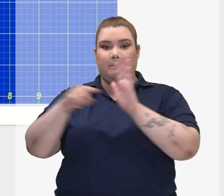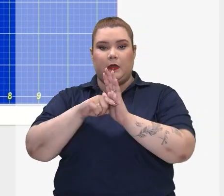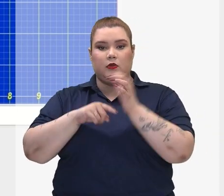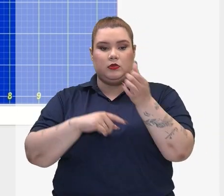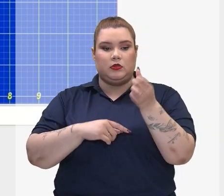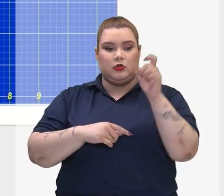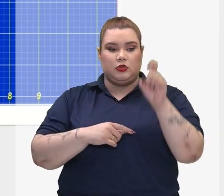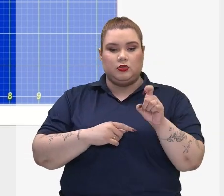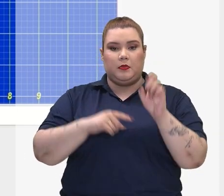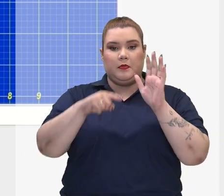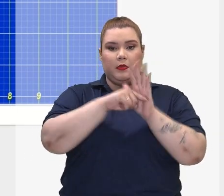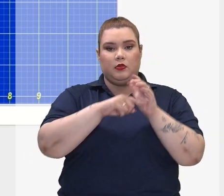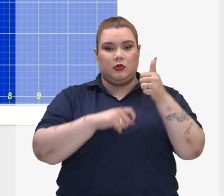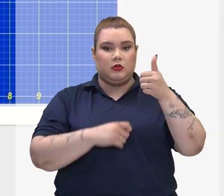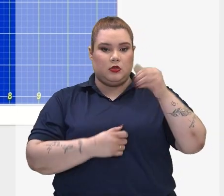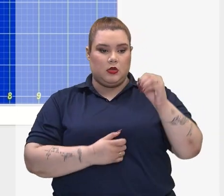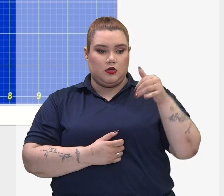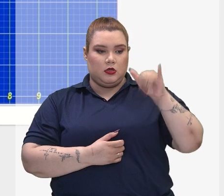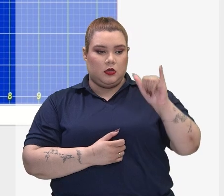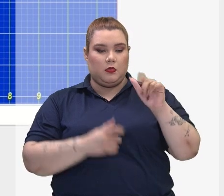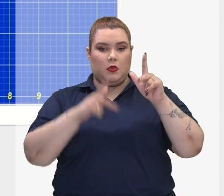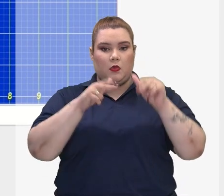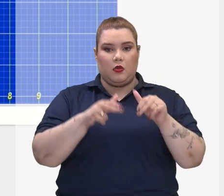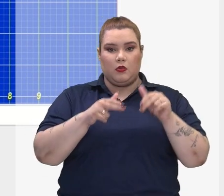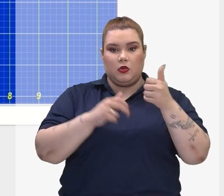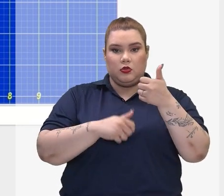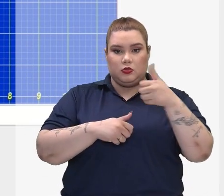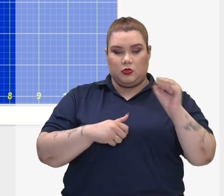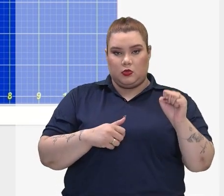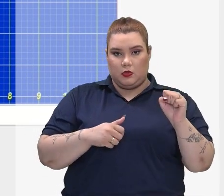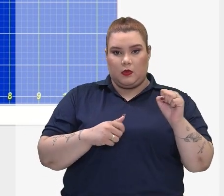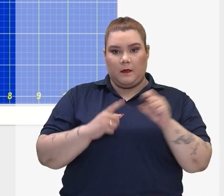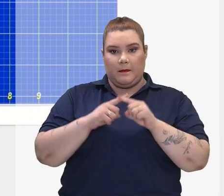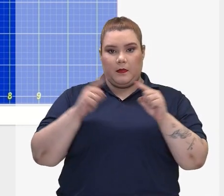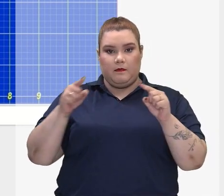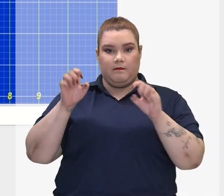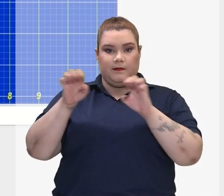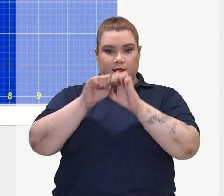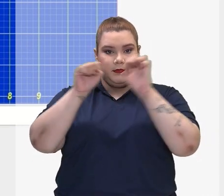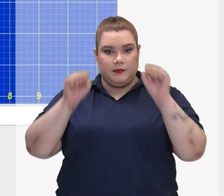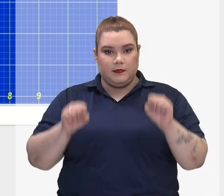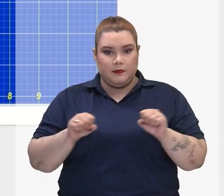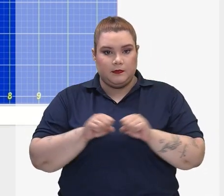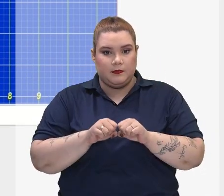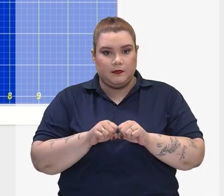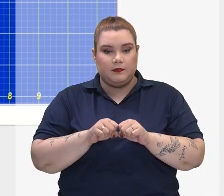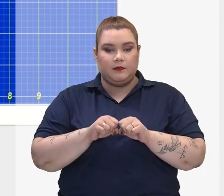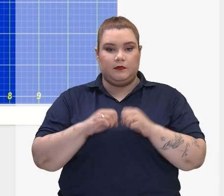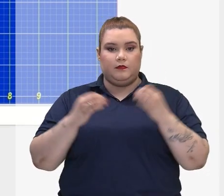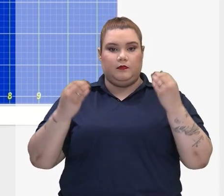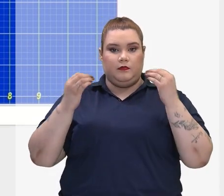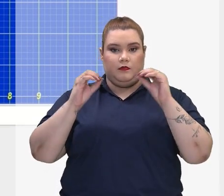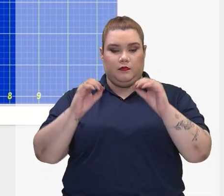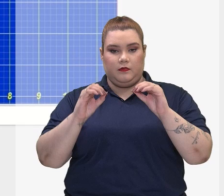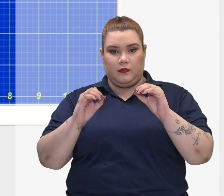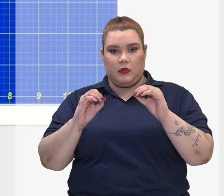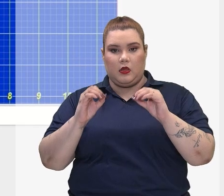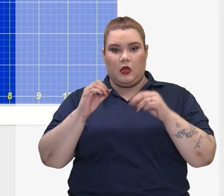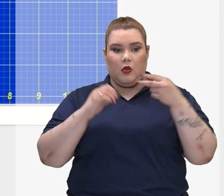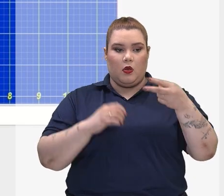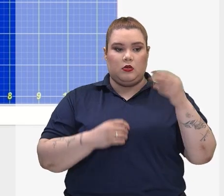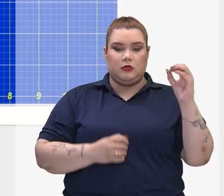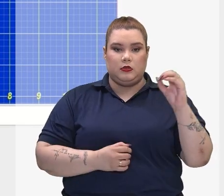menos 10y igual a 18. O problema é que o programa aqui do software, ele não coloca igualado a zero.